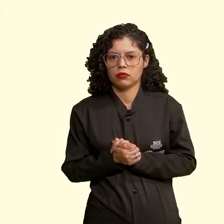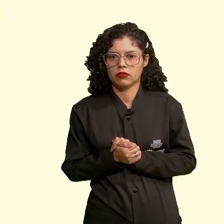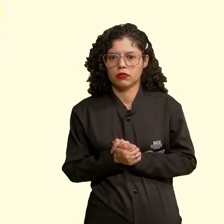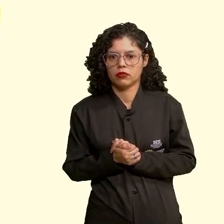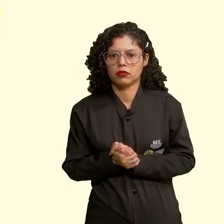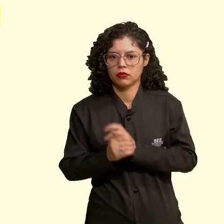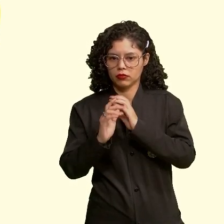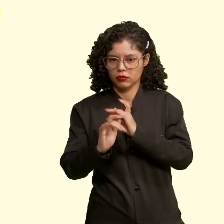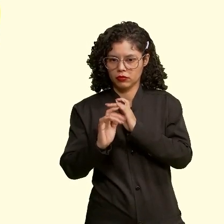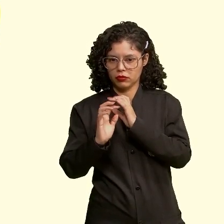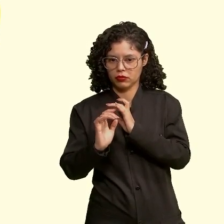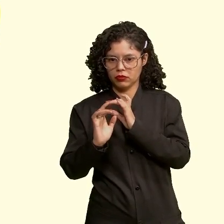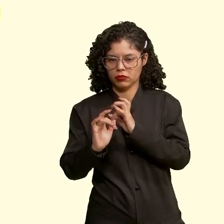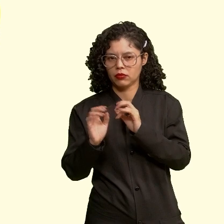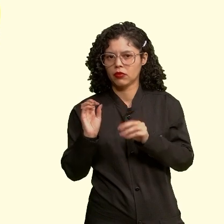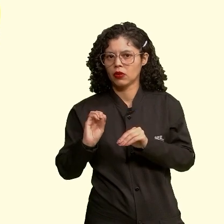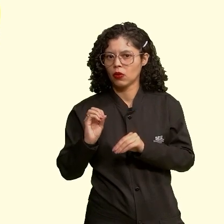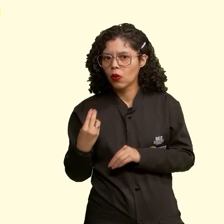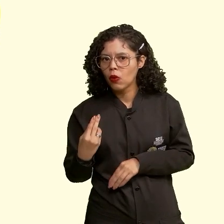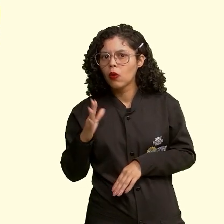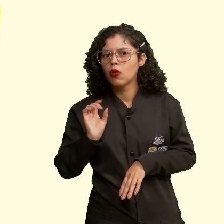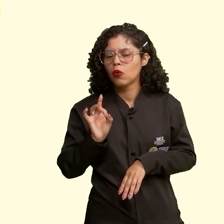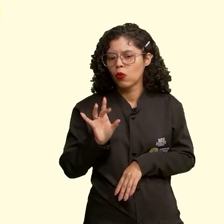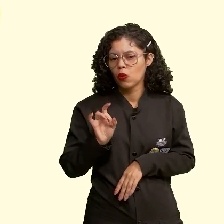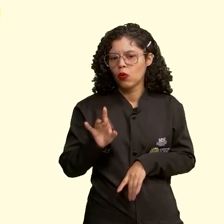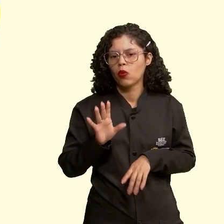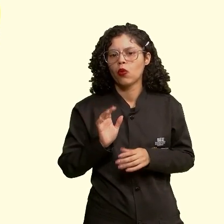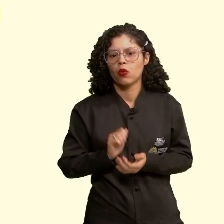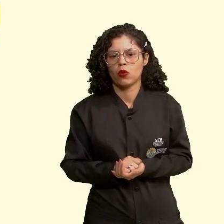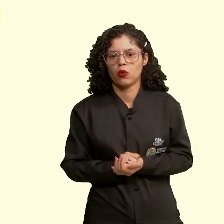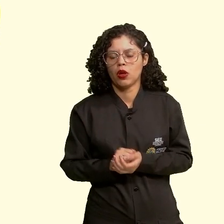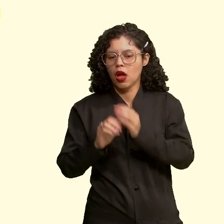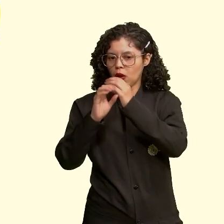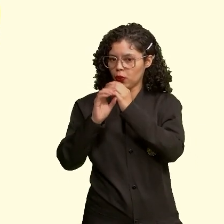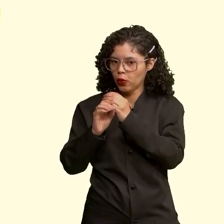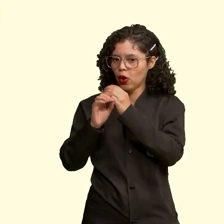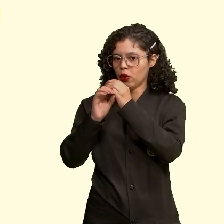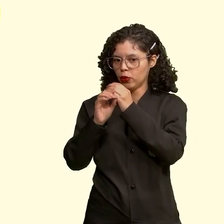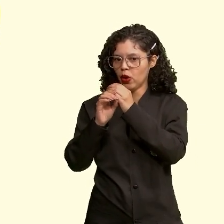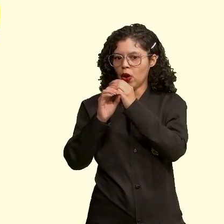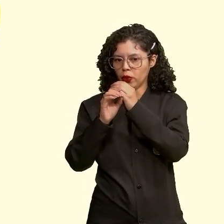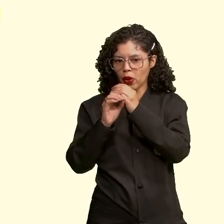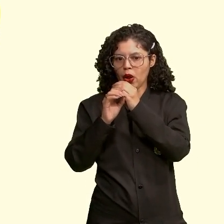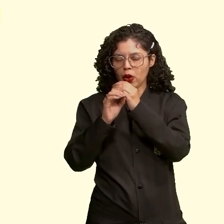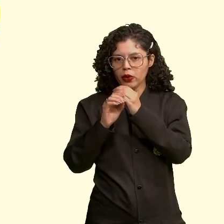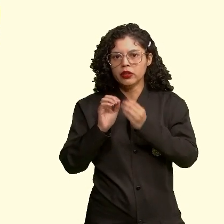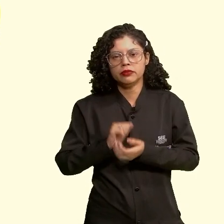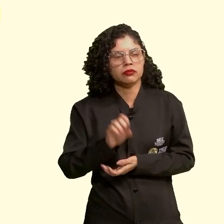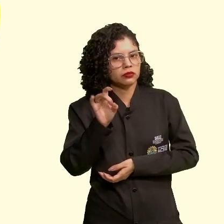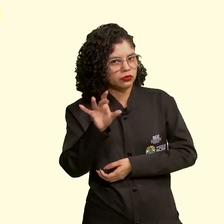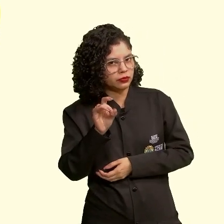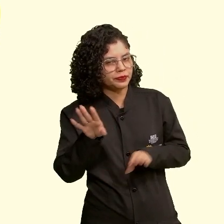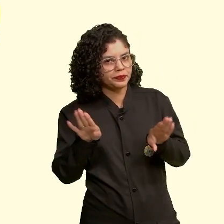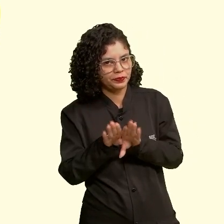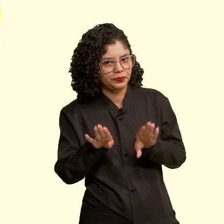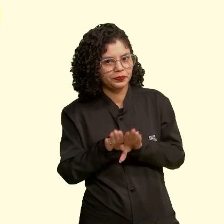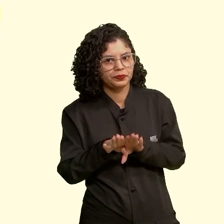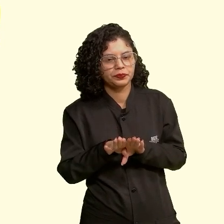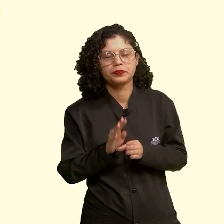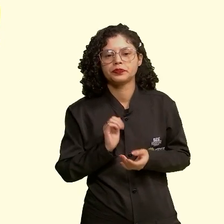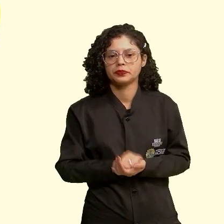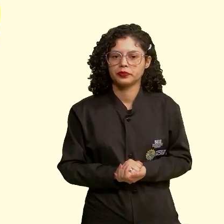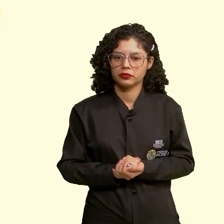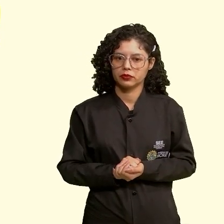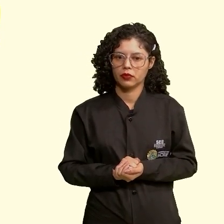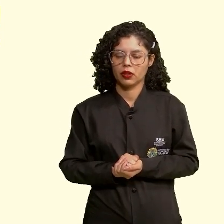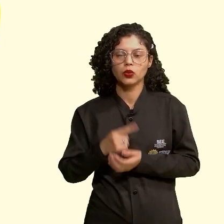pressionar teclas ou apenas soprar ar na ponta, né, no bocal desse